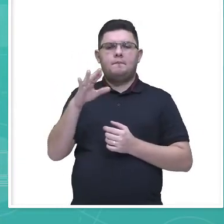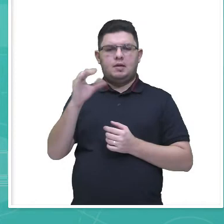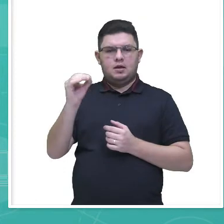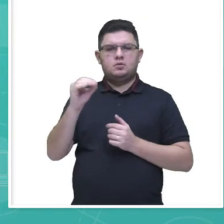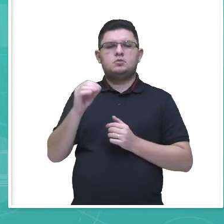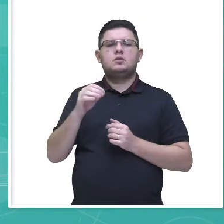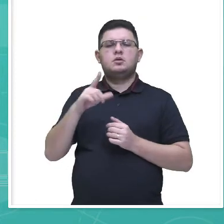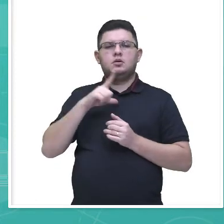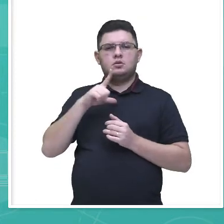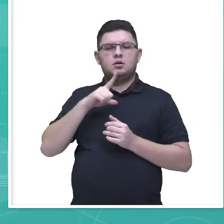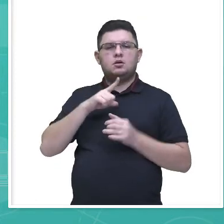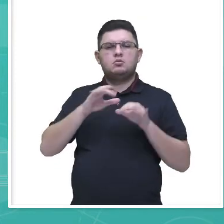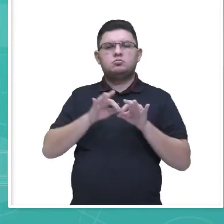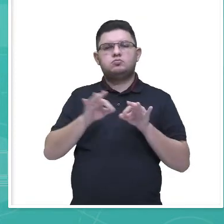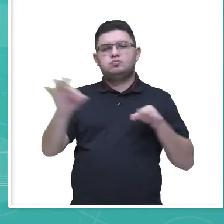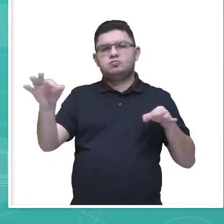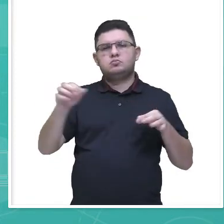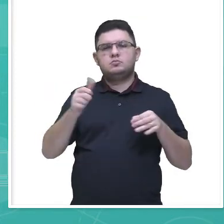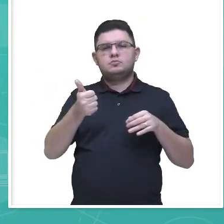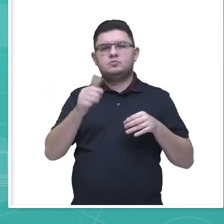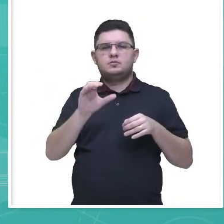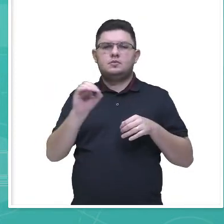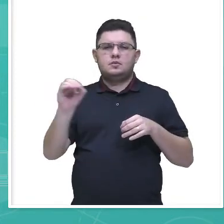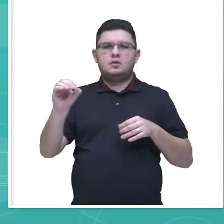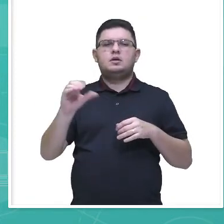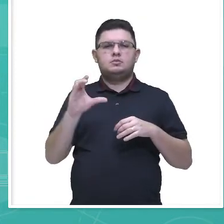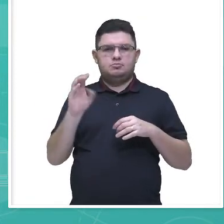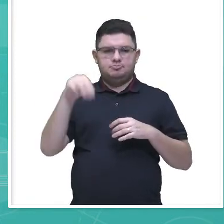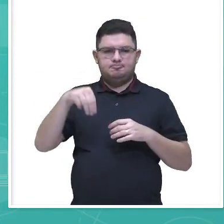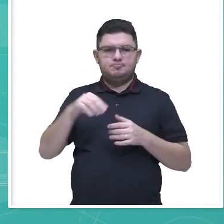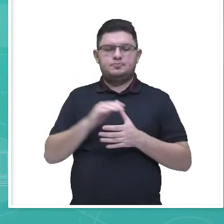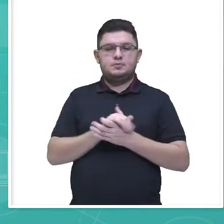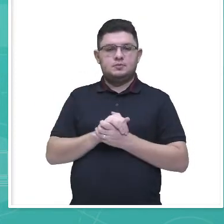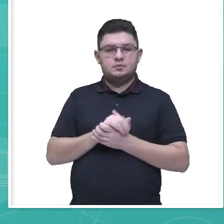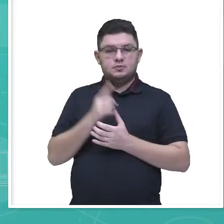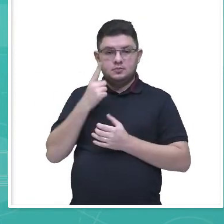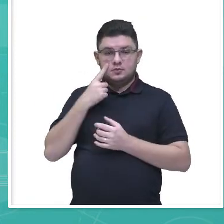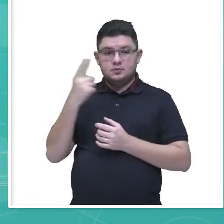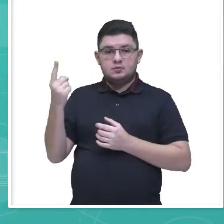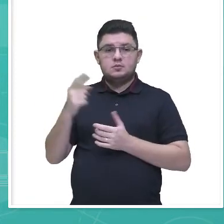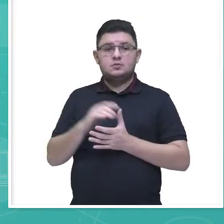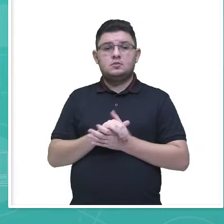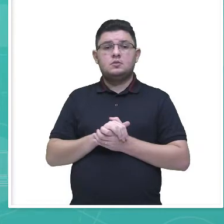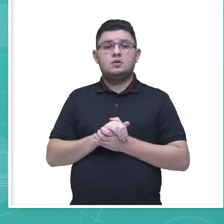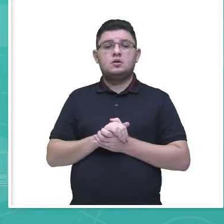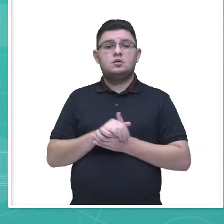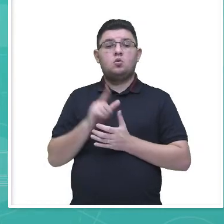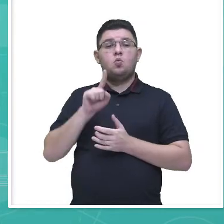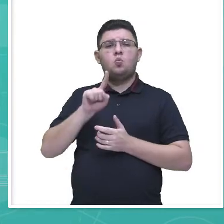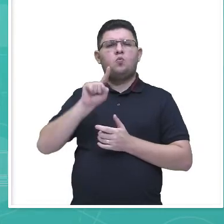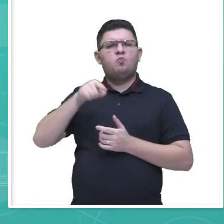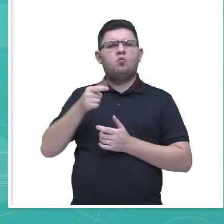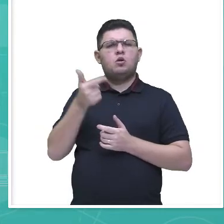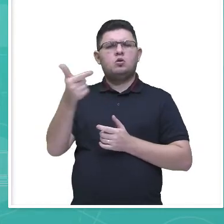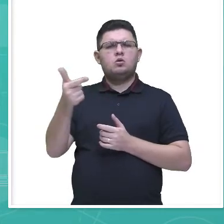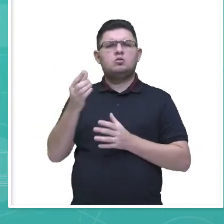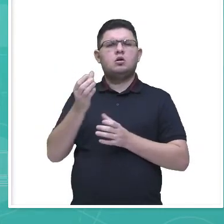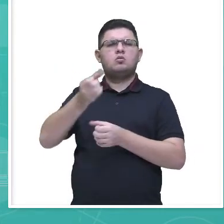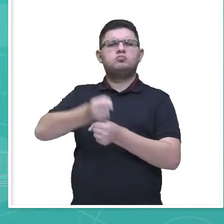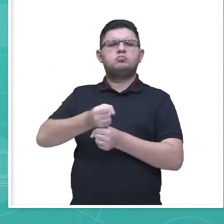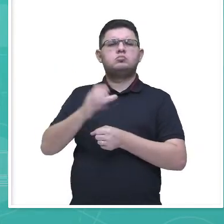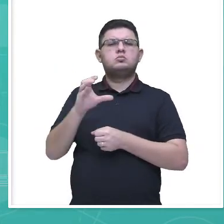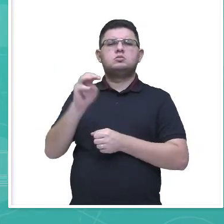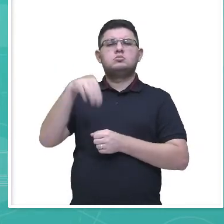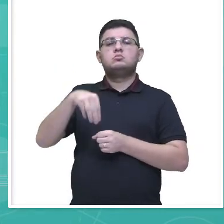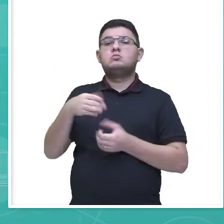metro. E quantos centímetros, que no caso é o x, equivalem a 1,2 metros? Aplica lá a